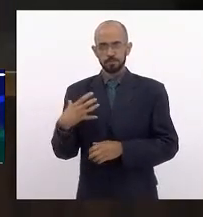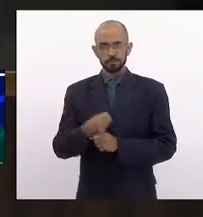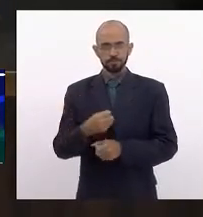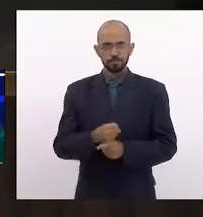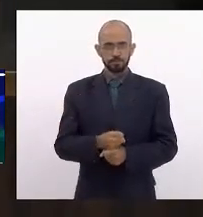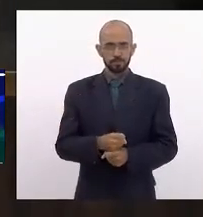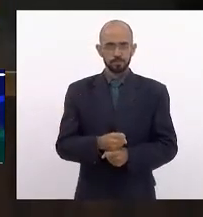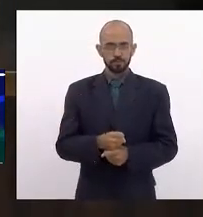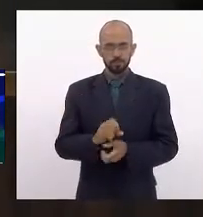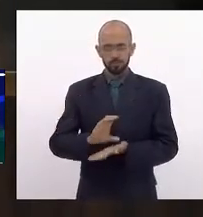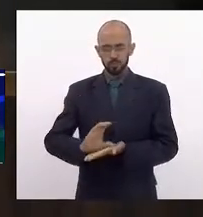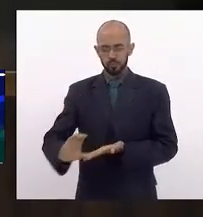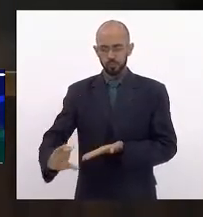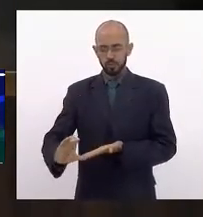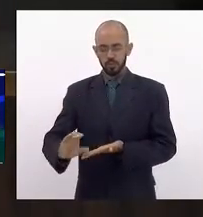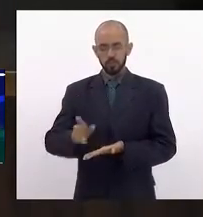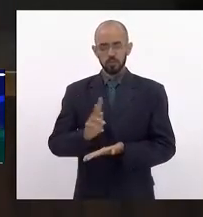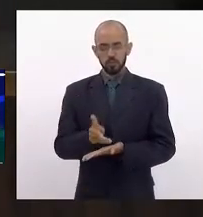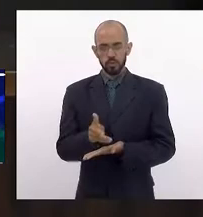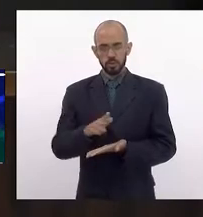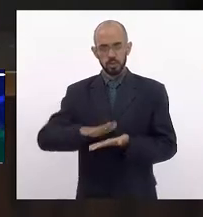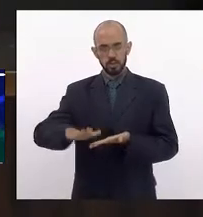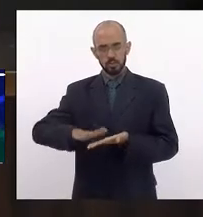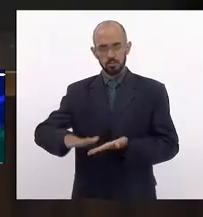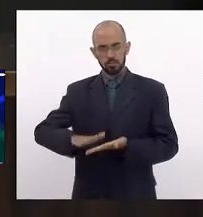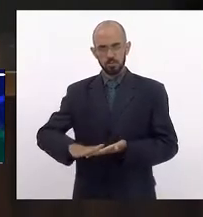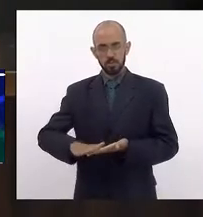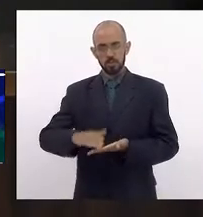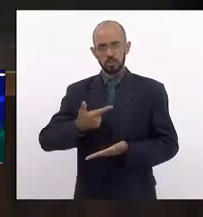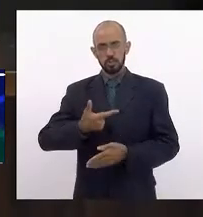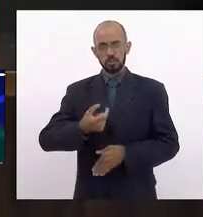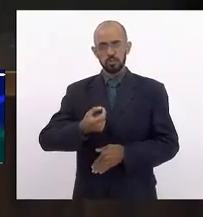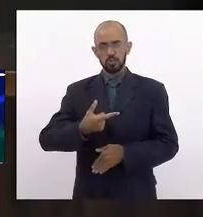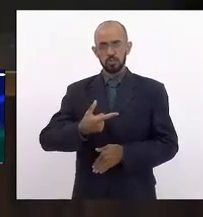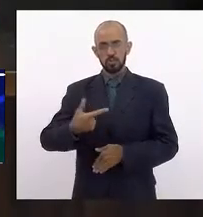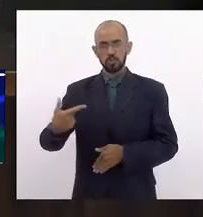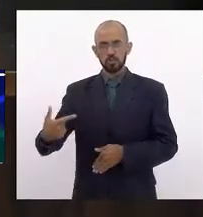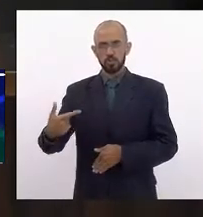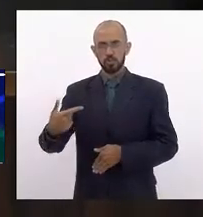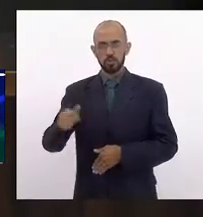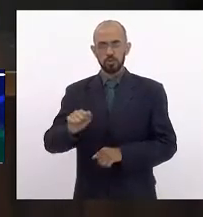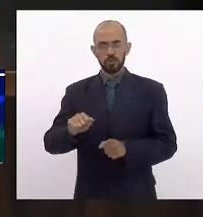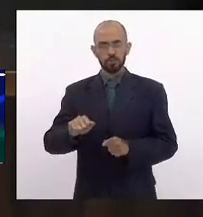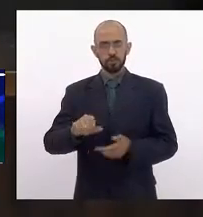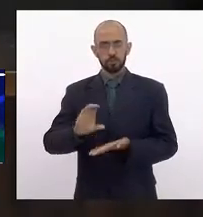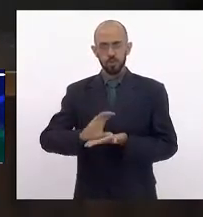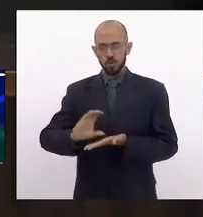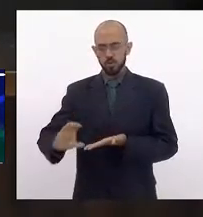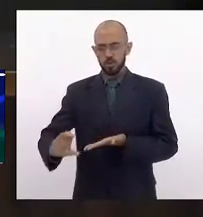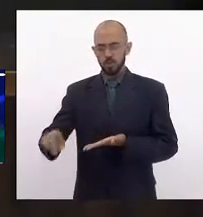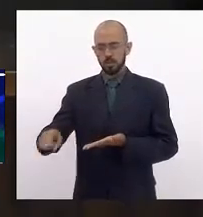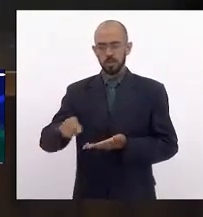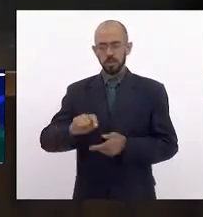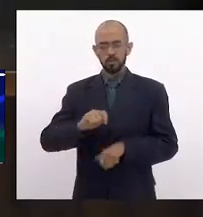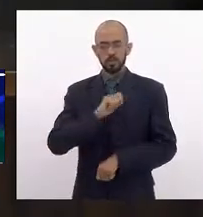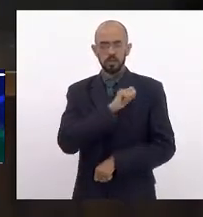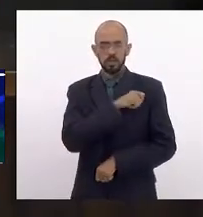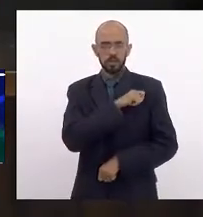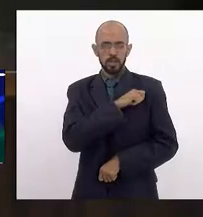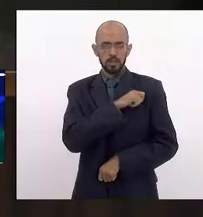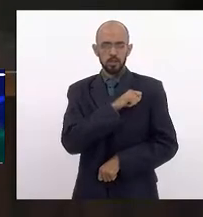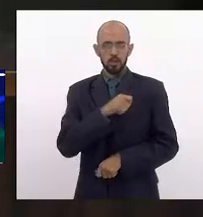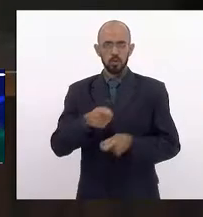estima a receita e fixa a despesa do Estado de Janeiro para o exercício financeiro de 22 parecida a comissão de orçamento Finanças fiscalização financeira e